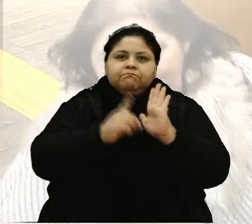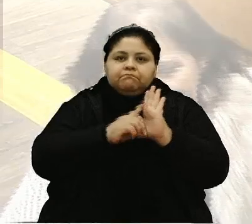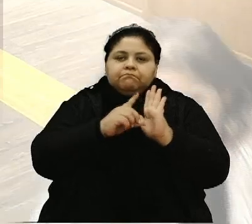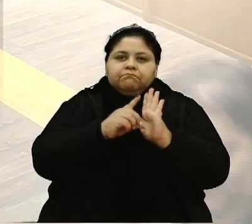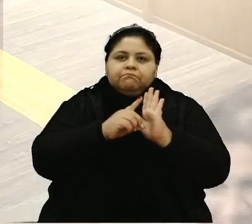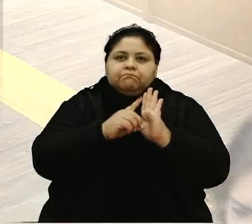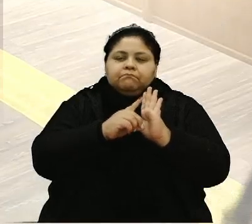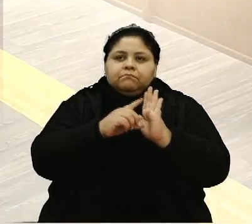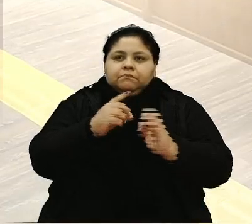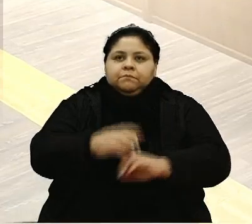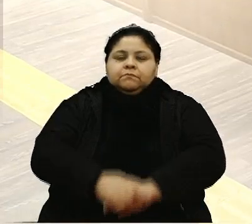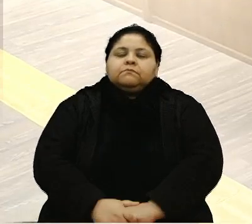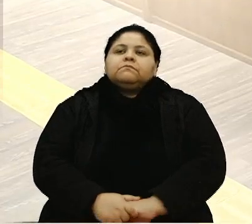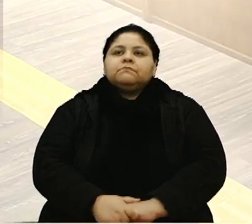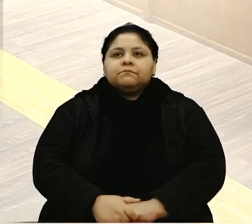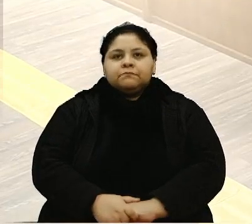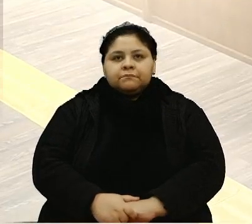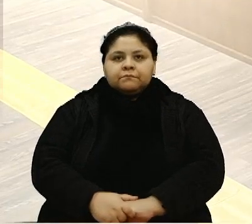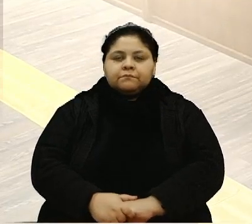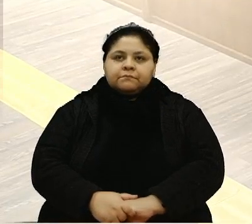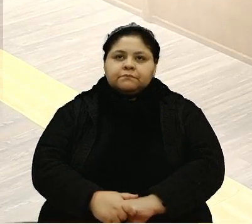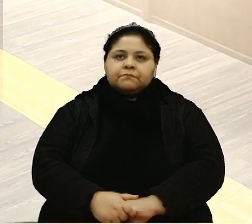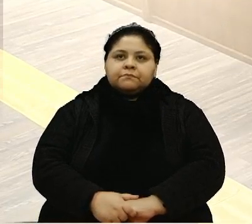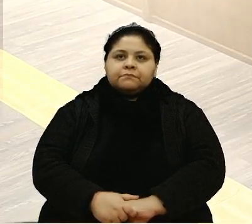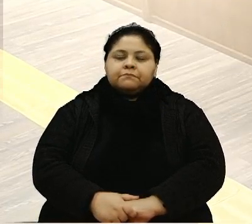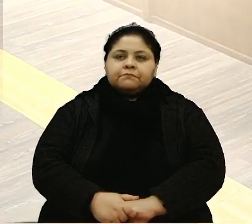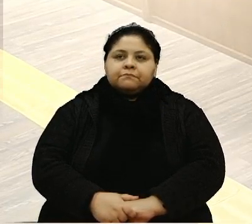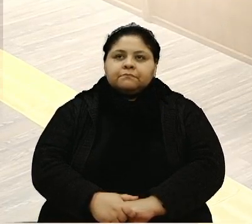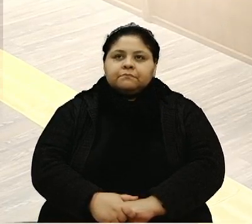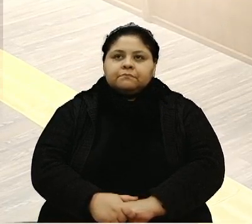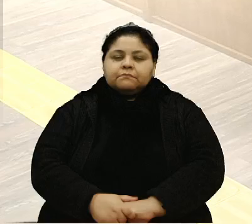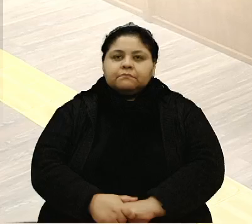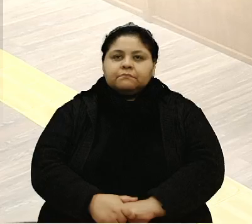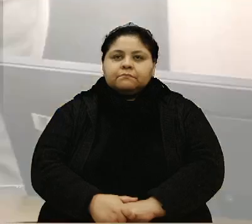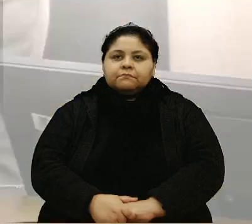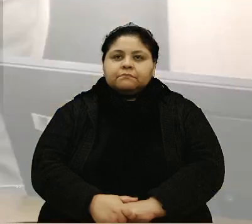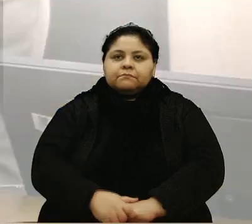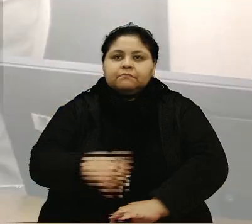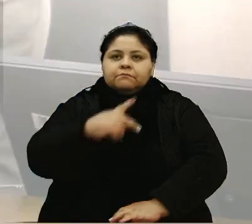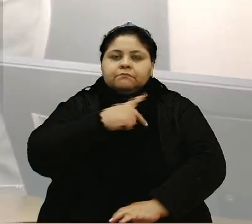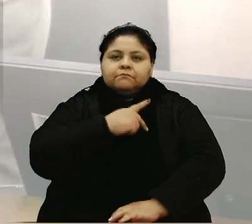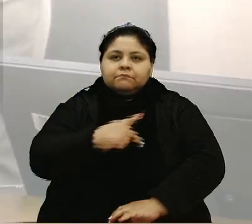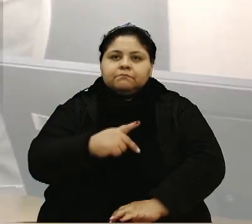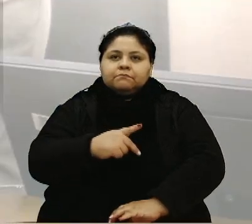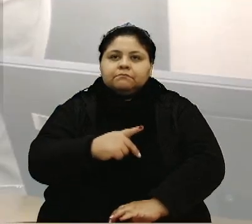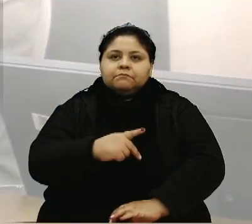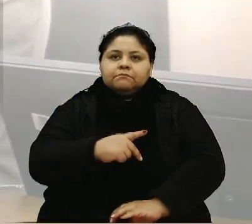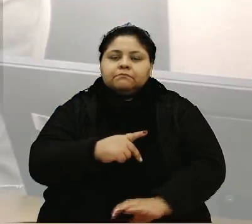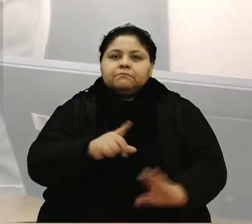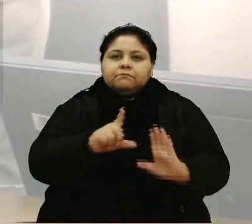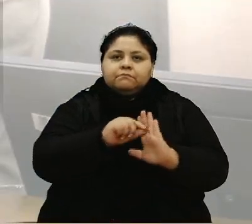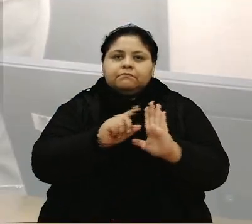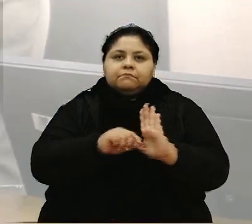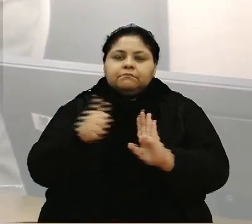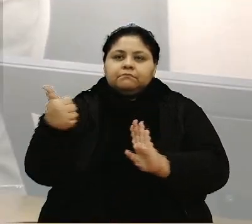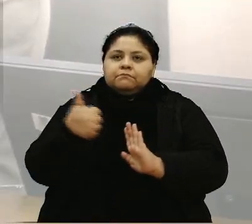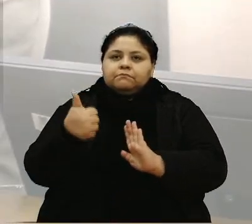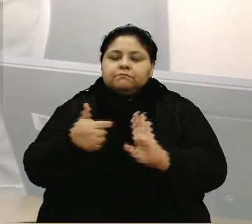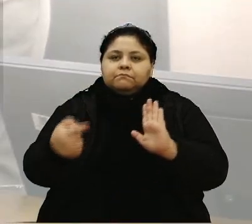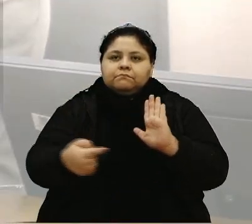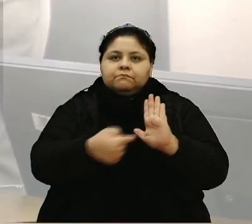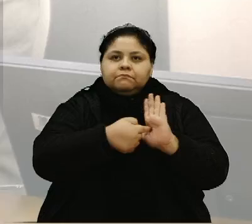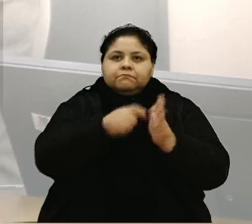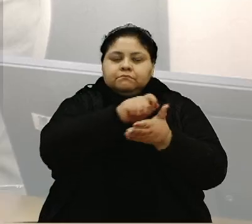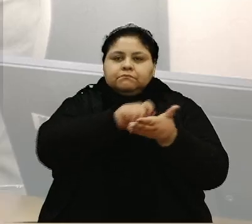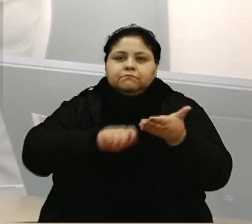27 de fevereiro de 1967. Pois não, senhor presidente. Artigo 5º, inciso 1º. A denúncia escrita da